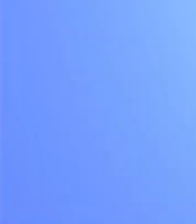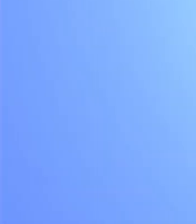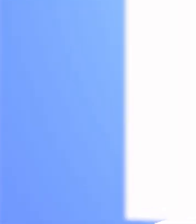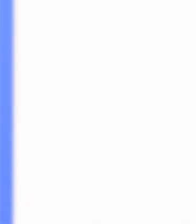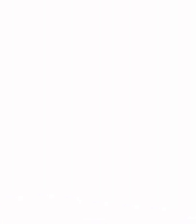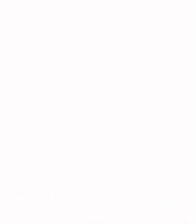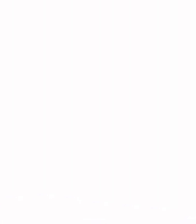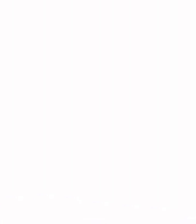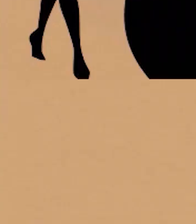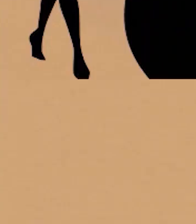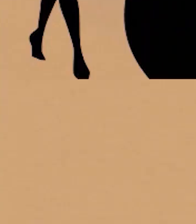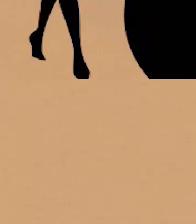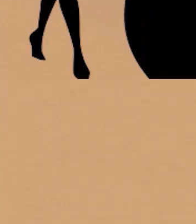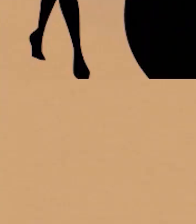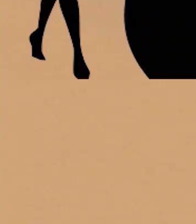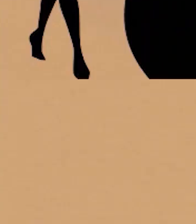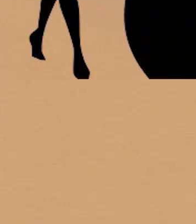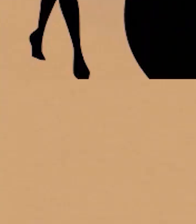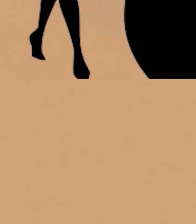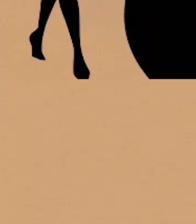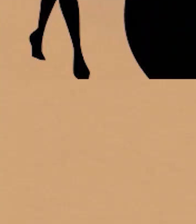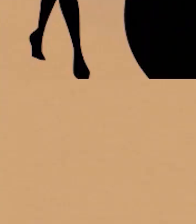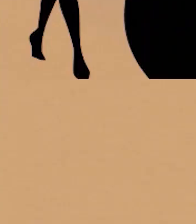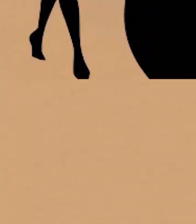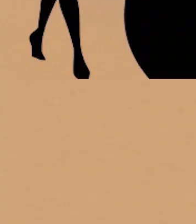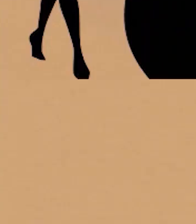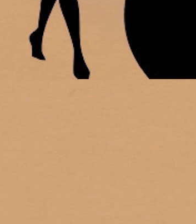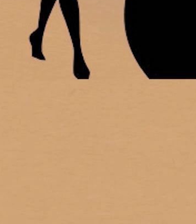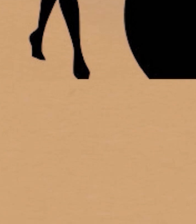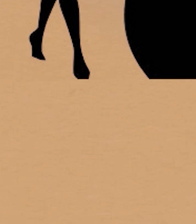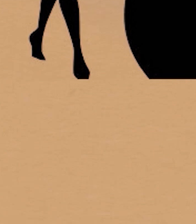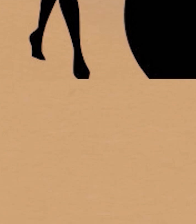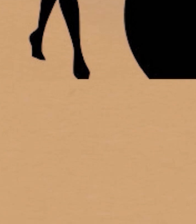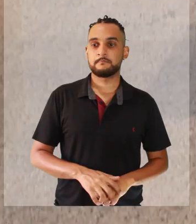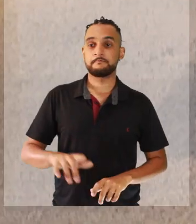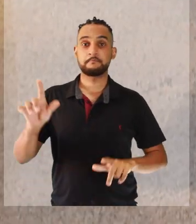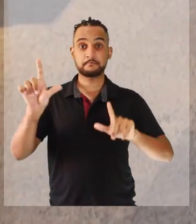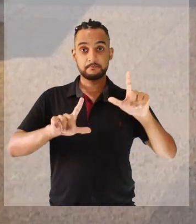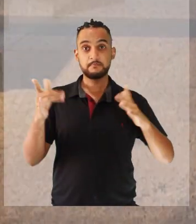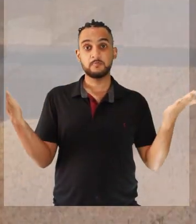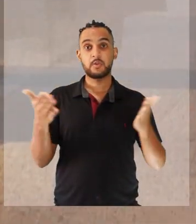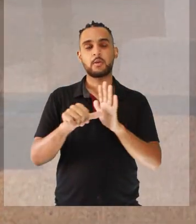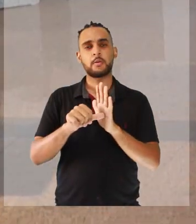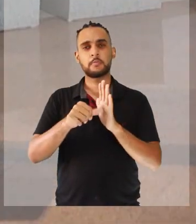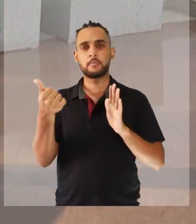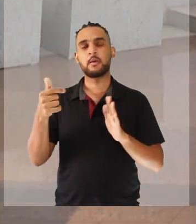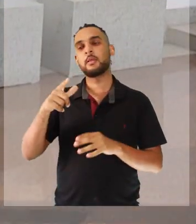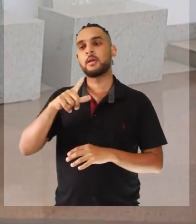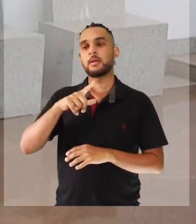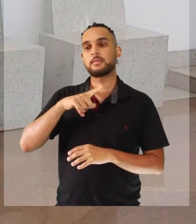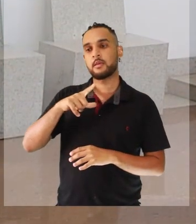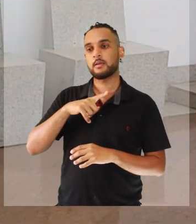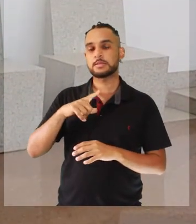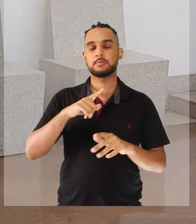Programa Encontro Semanal. Oferecimento Beleza e Cia. A vida com mais estilo. No programa de hoje você vai ver o